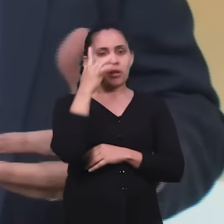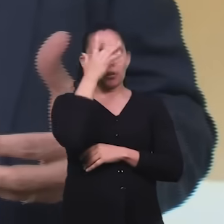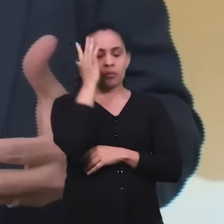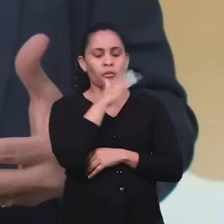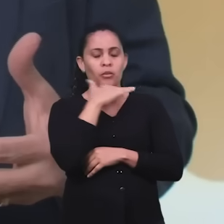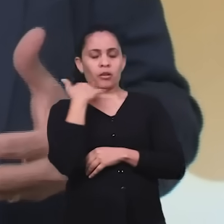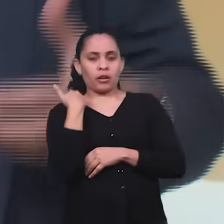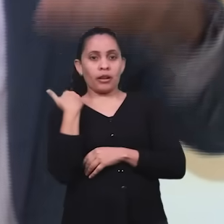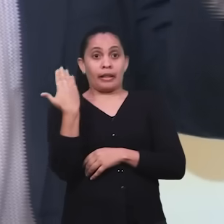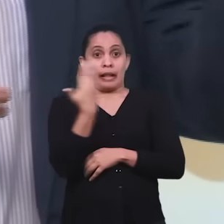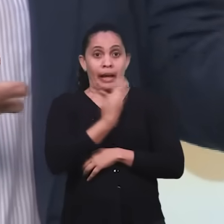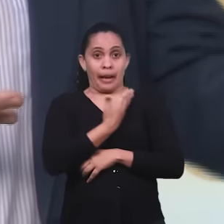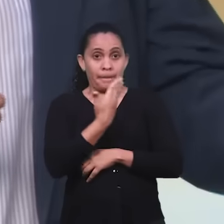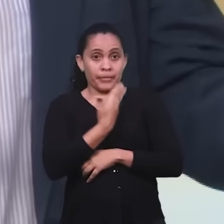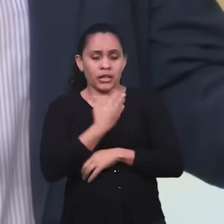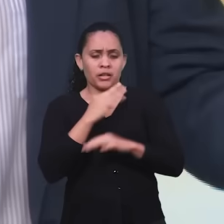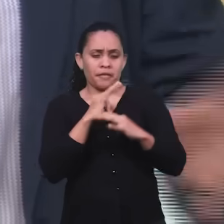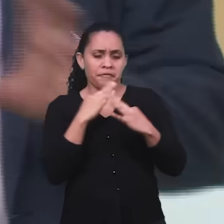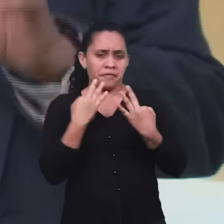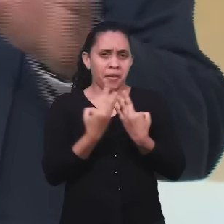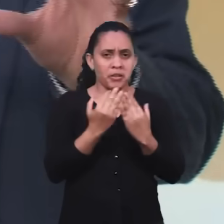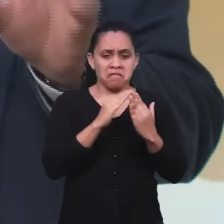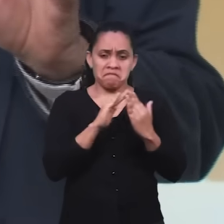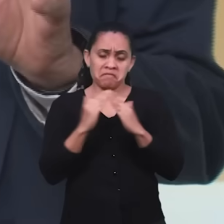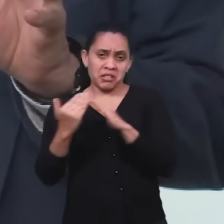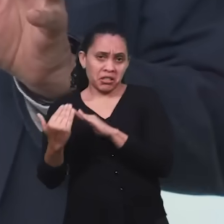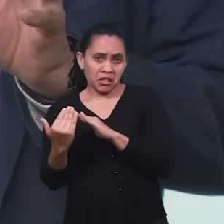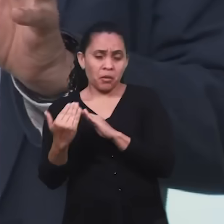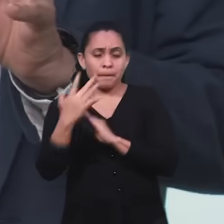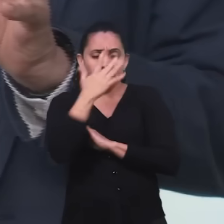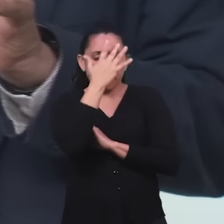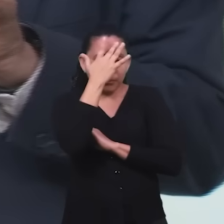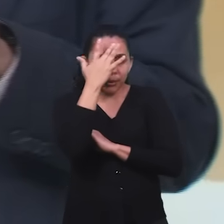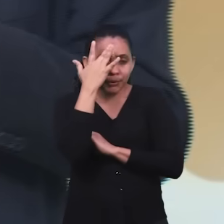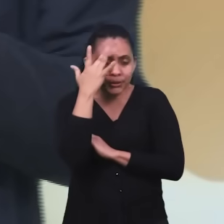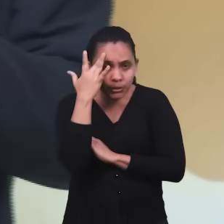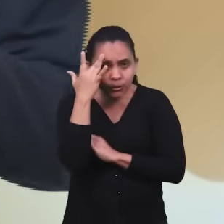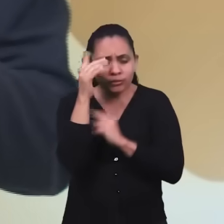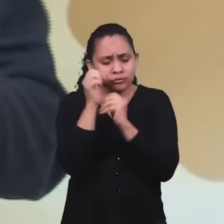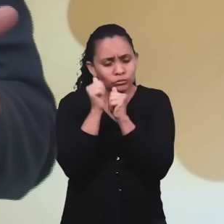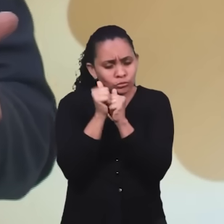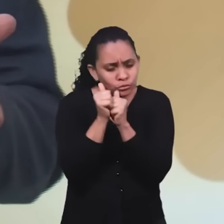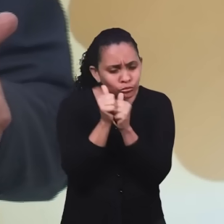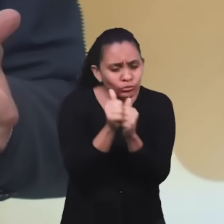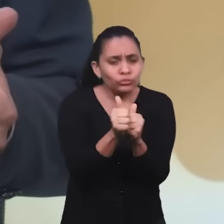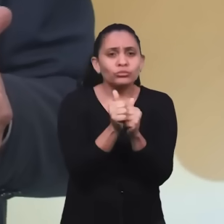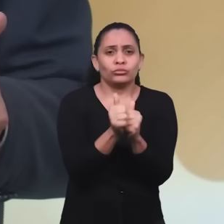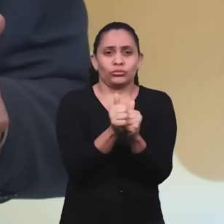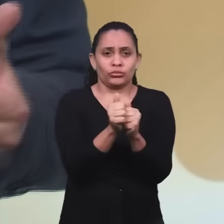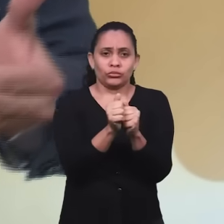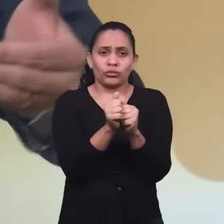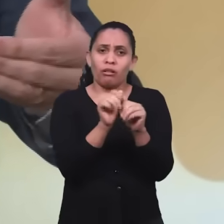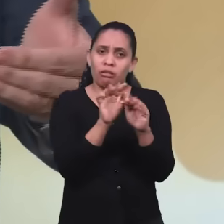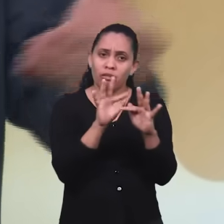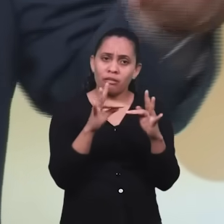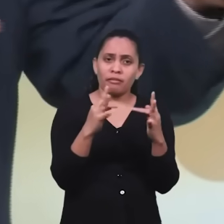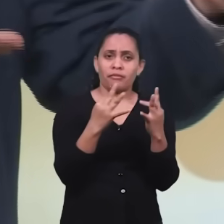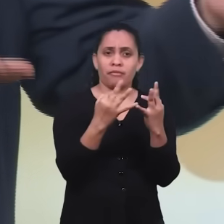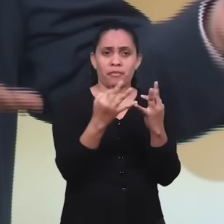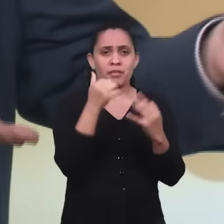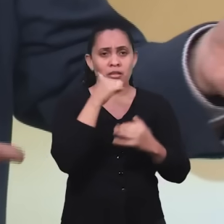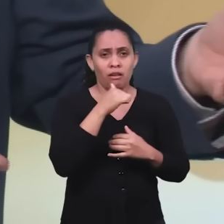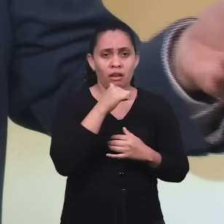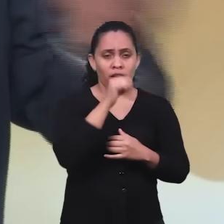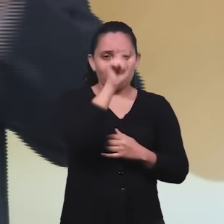pessoas amigas, familiares, talvez vizinhos, enfim, pessoas que acompanhavam